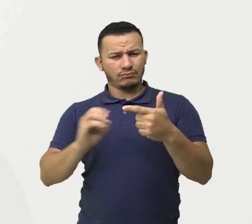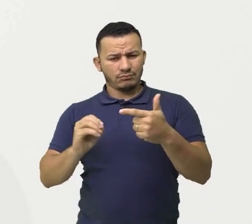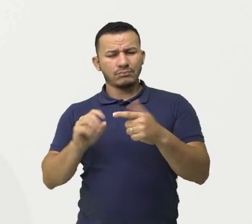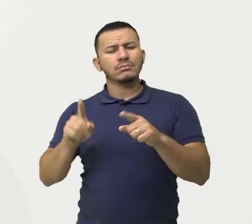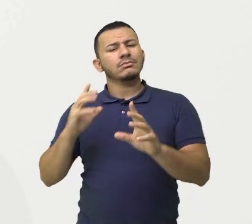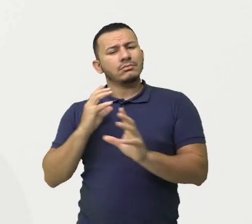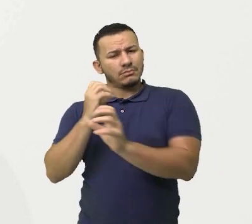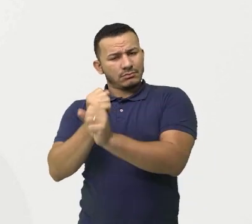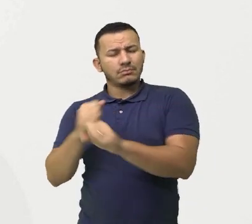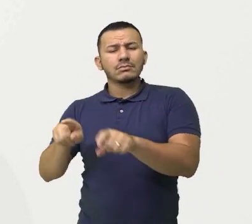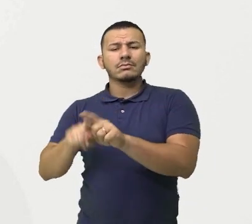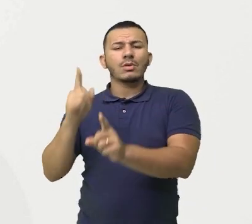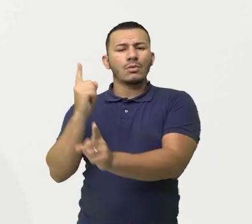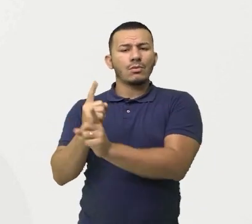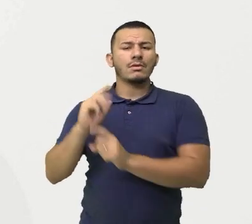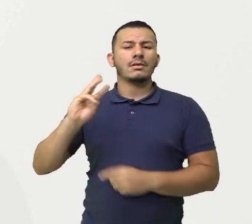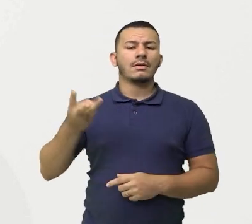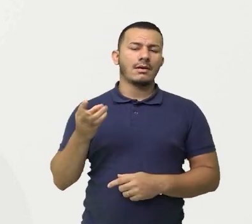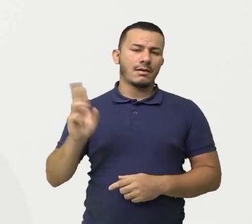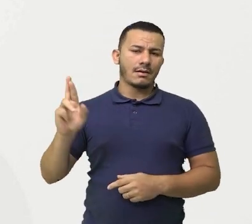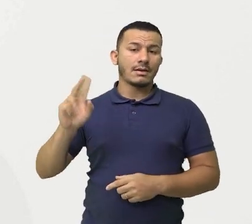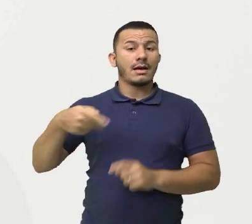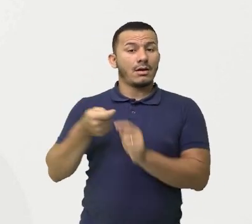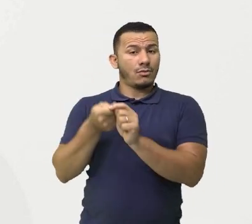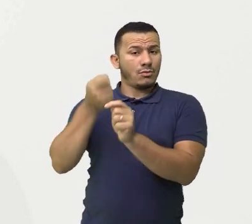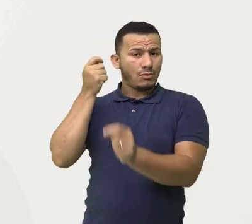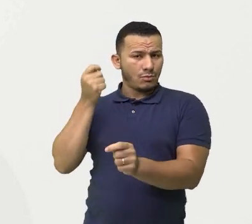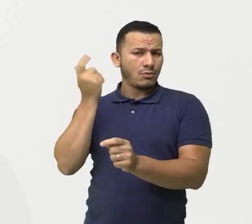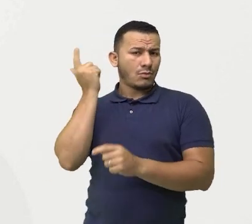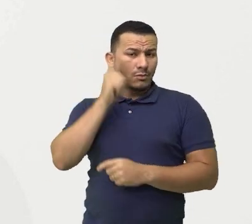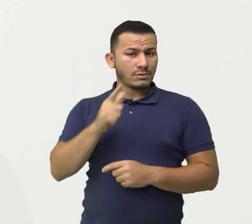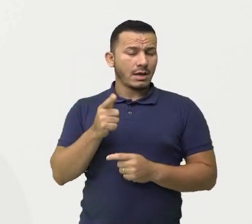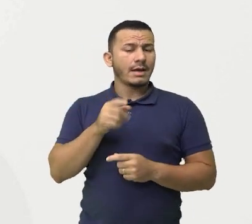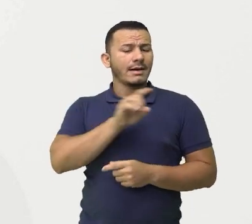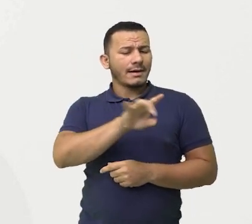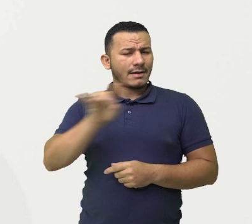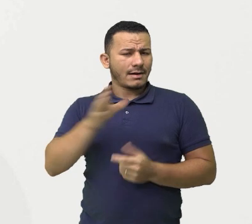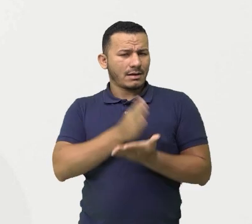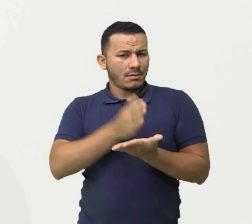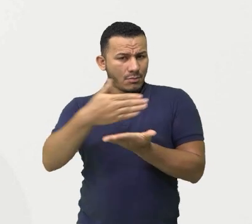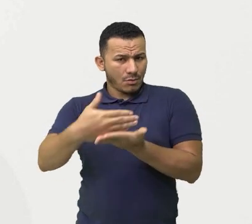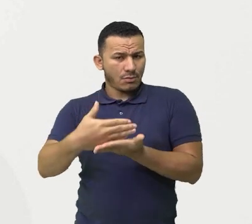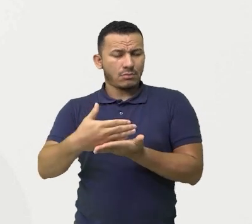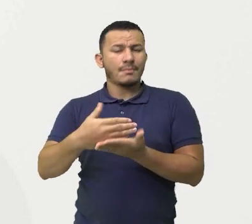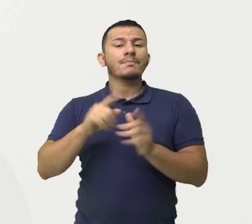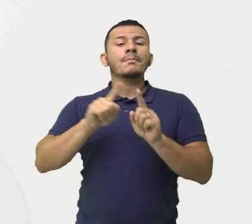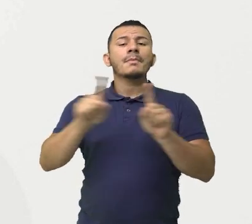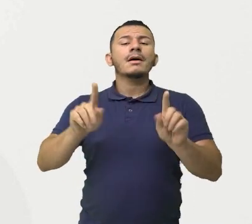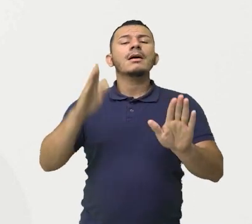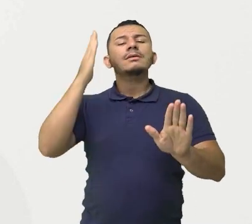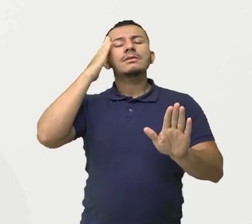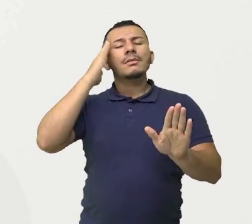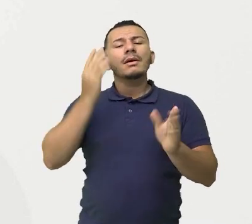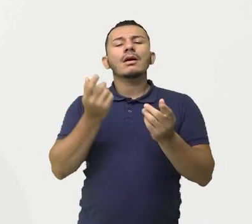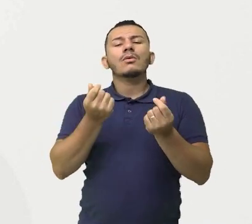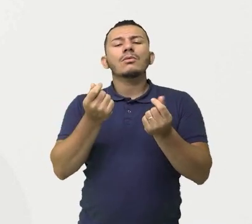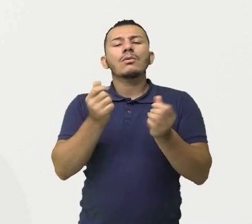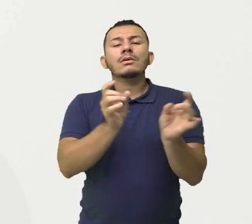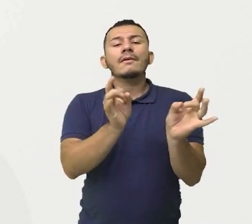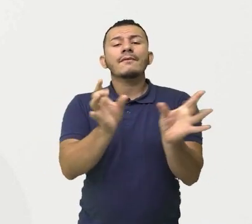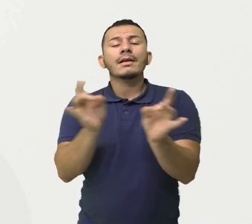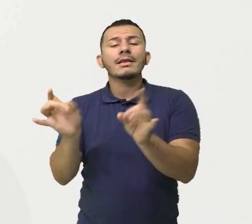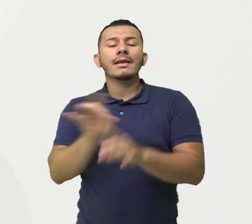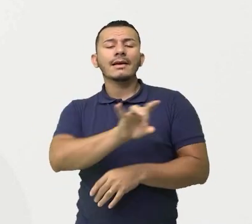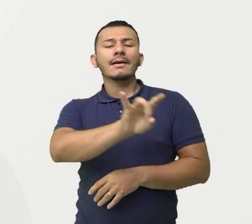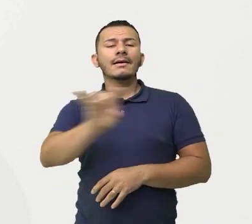aí, ó, R$3. Esse é o valor do lucro que ele vai obter em cada bolo, mas o preço de venda, então, que é o que a questão pede,